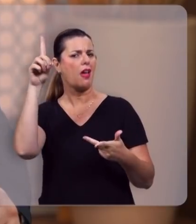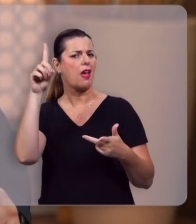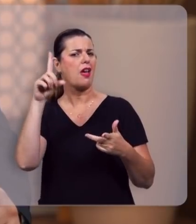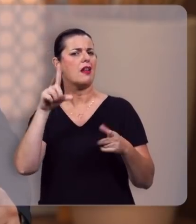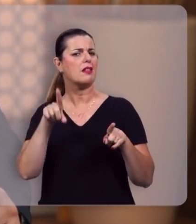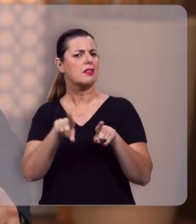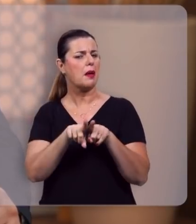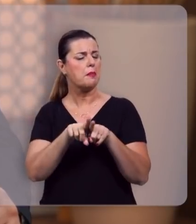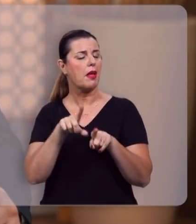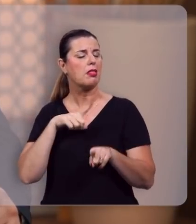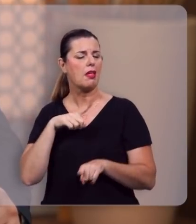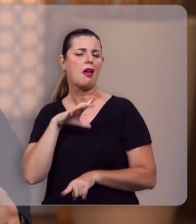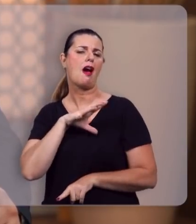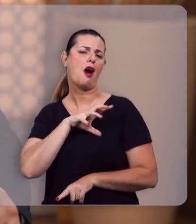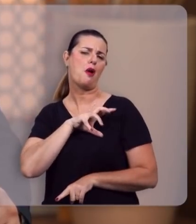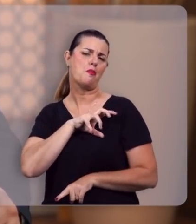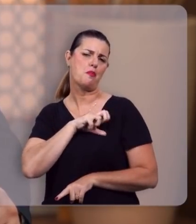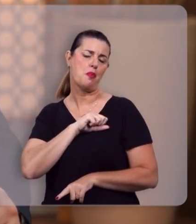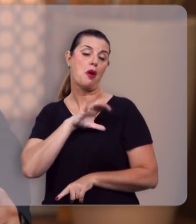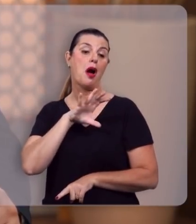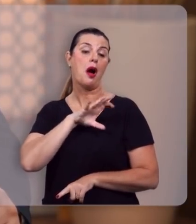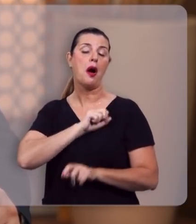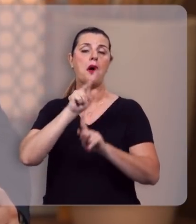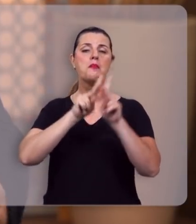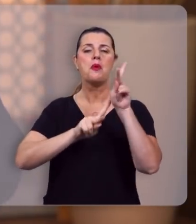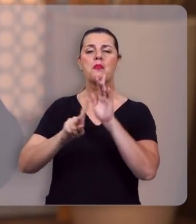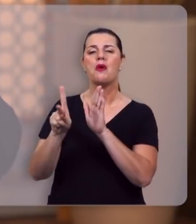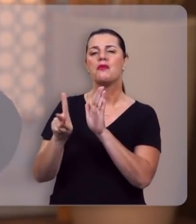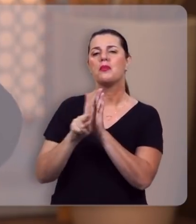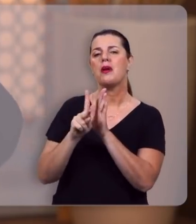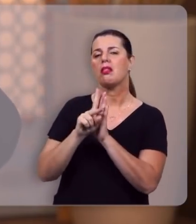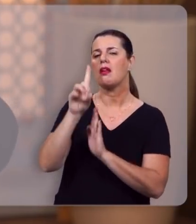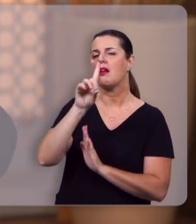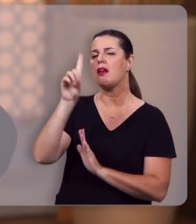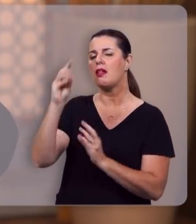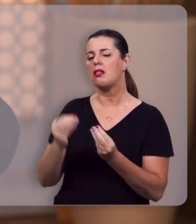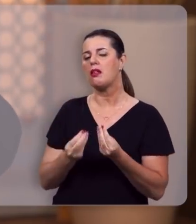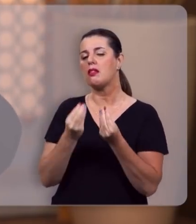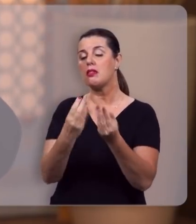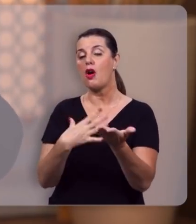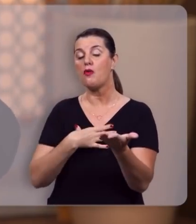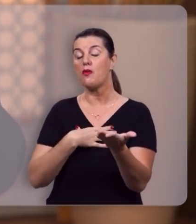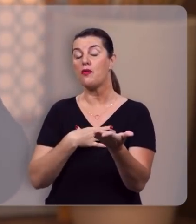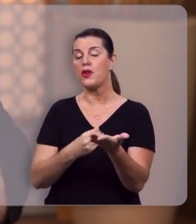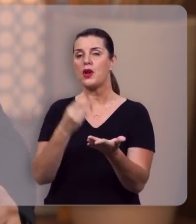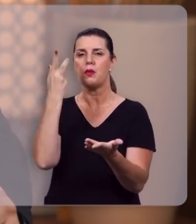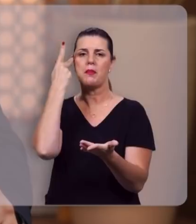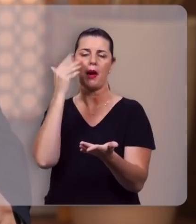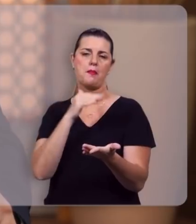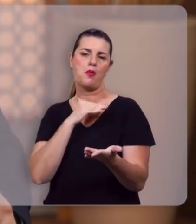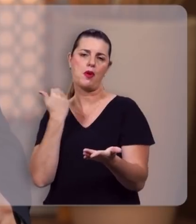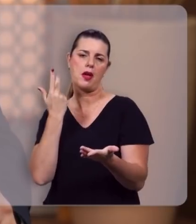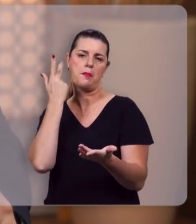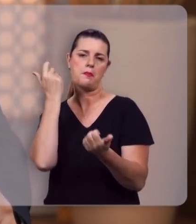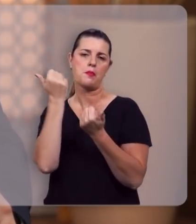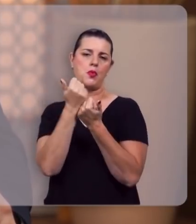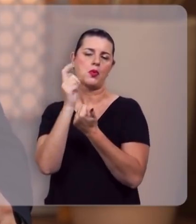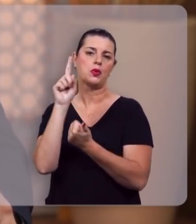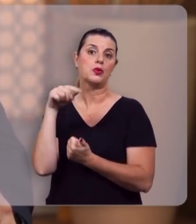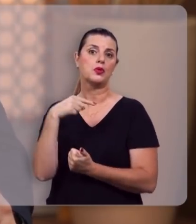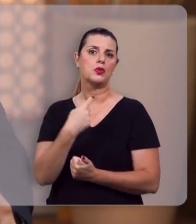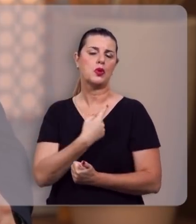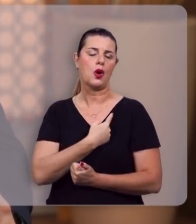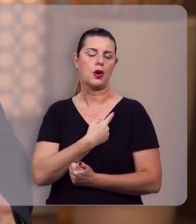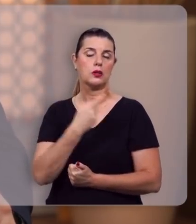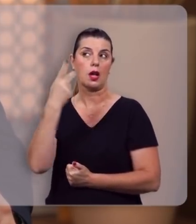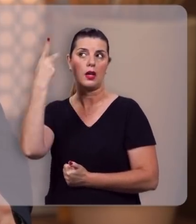Deus amoroso. Ele ama o seu povo a ponto de dar o seu Filho para morrer na cruz para nos salvar. Mas